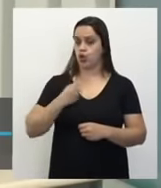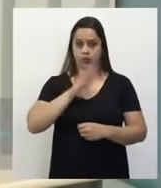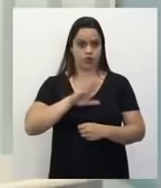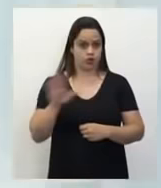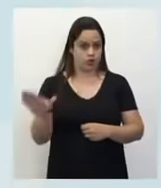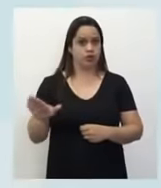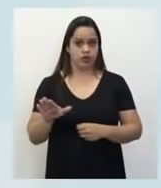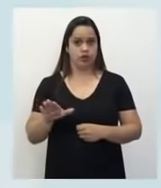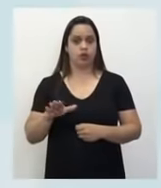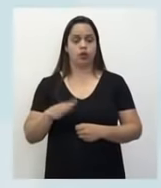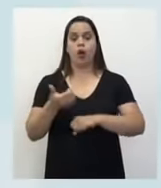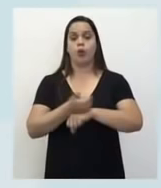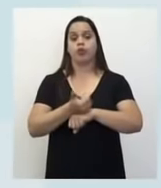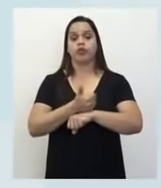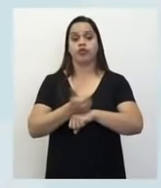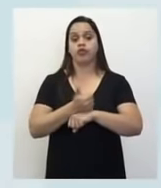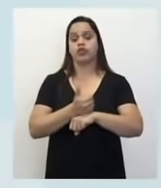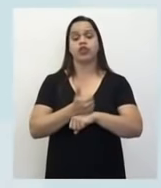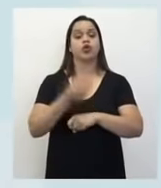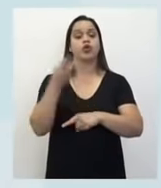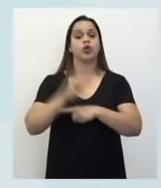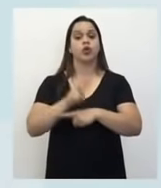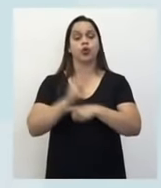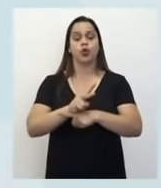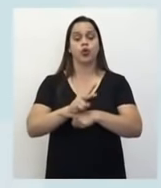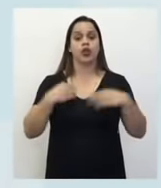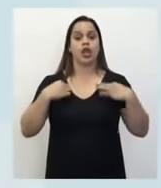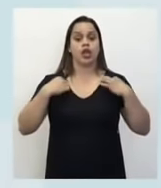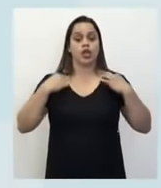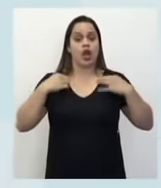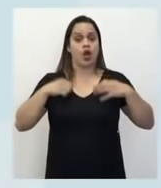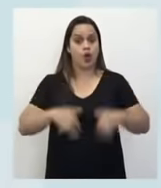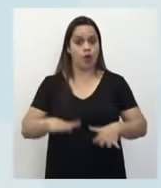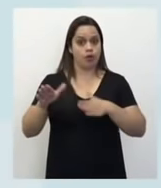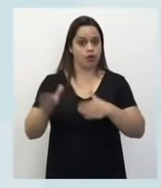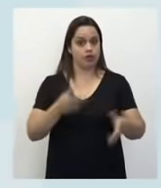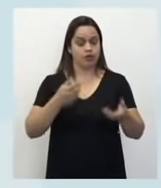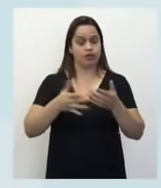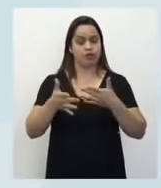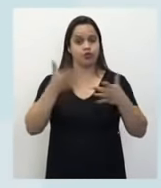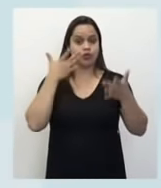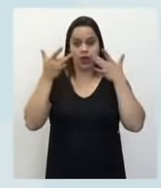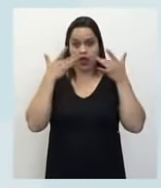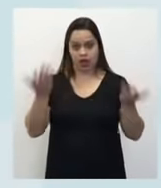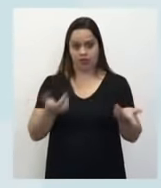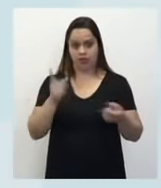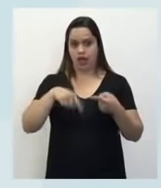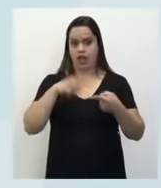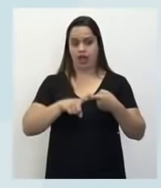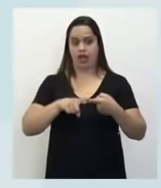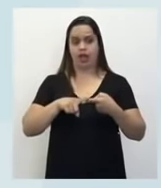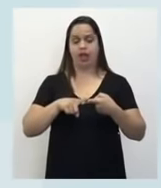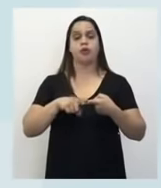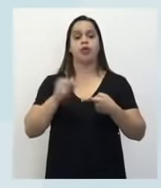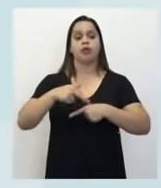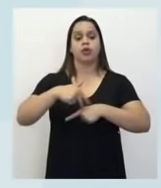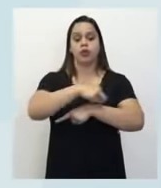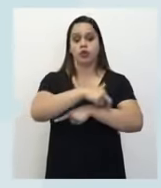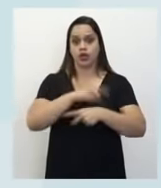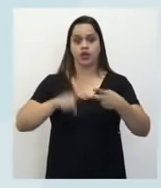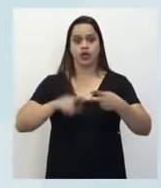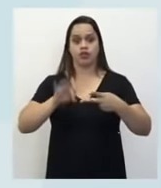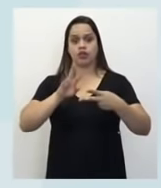Qual o profissional que cuida das roupas de uma produção artística? É o 1, modelista, 2, figurinista ou 3,